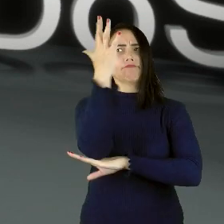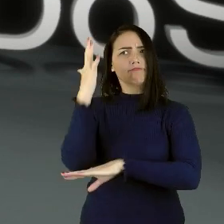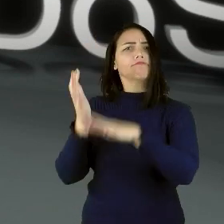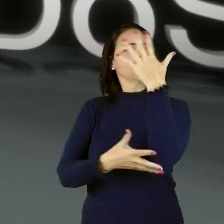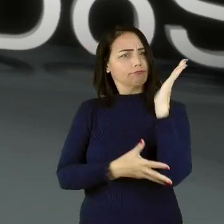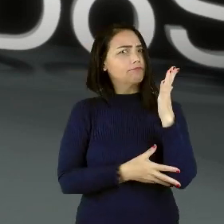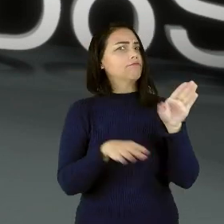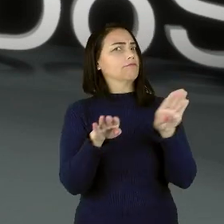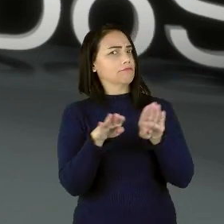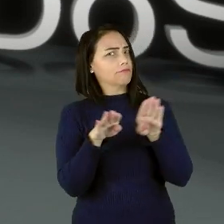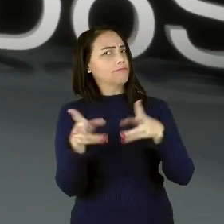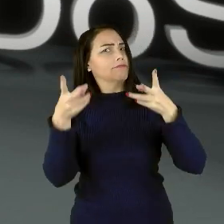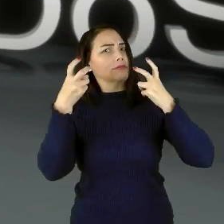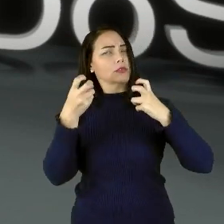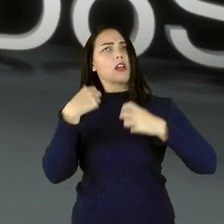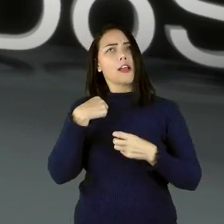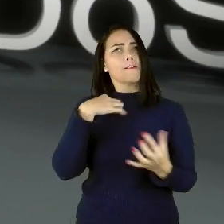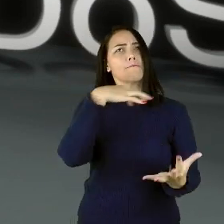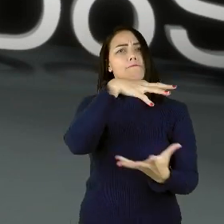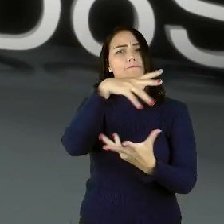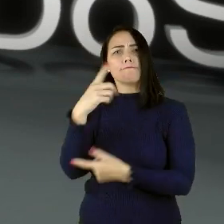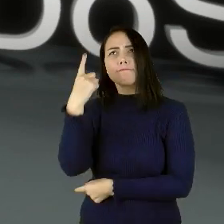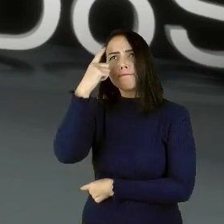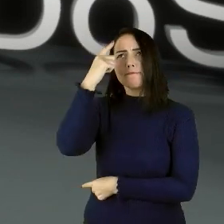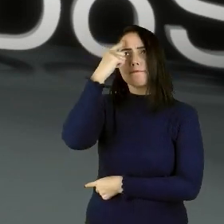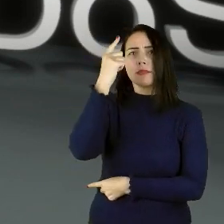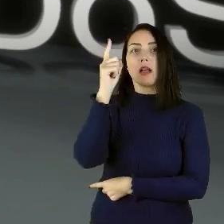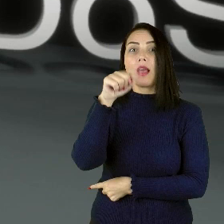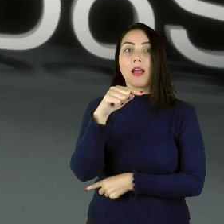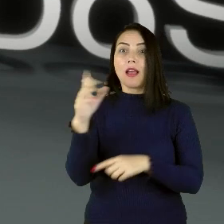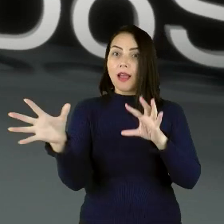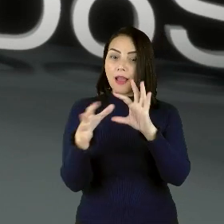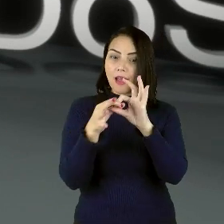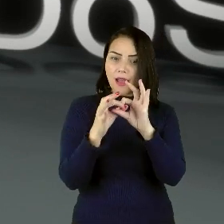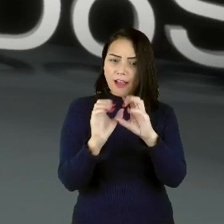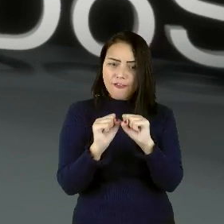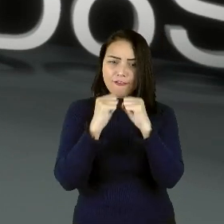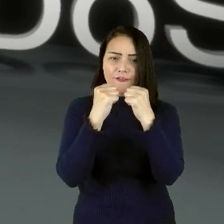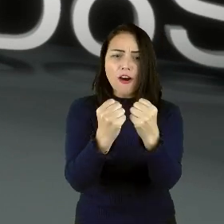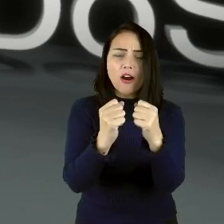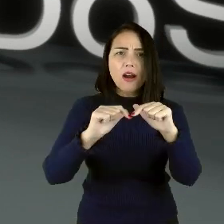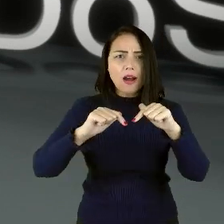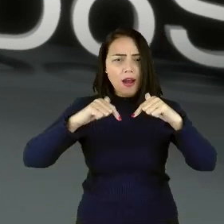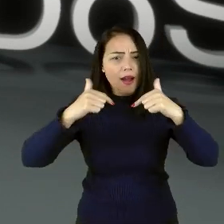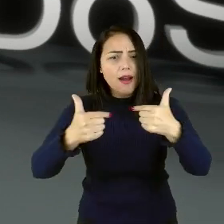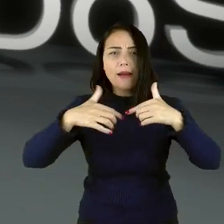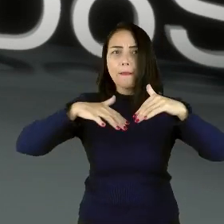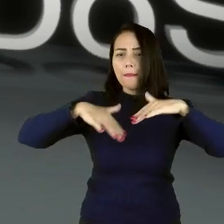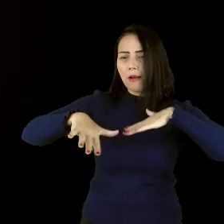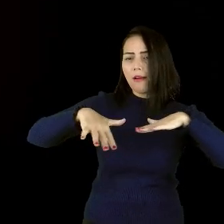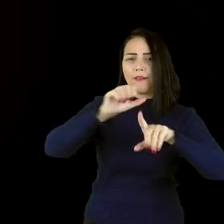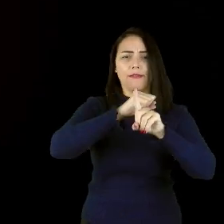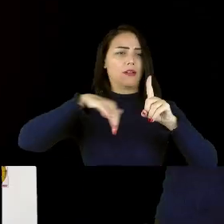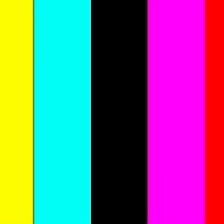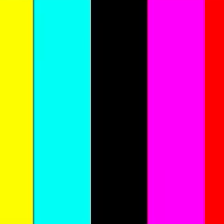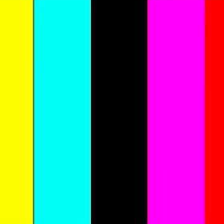Ser um global thinker é reconhecer que você faz parte das forças que movem uma sociedade. Não existe